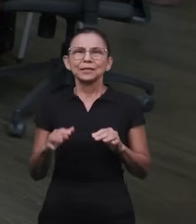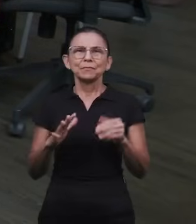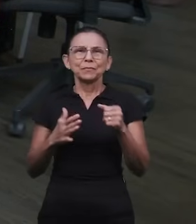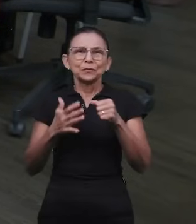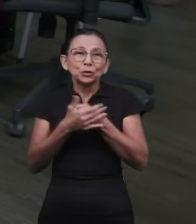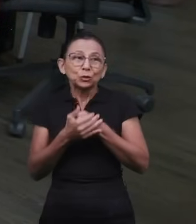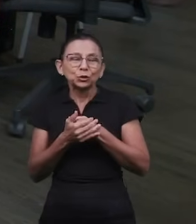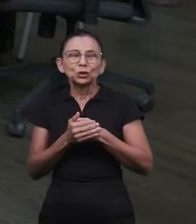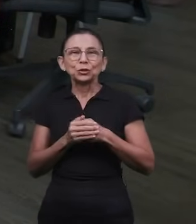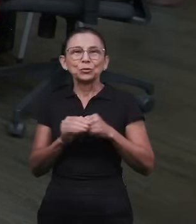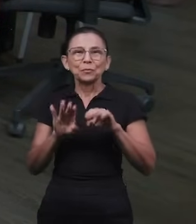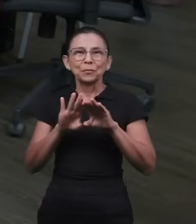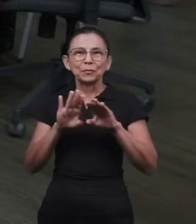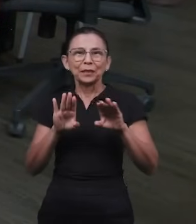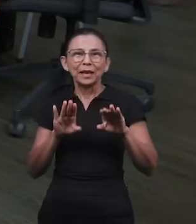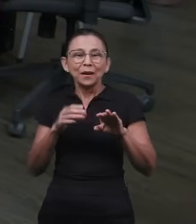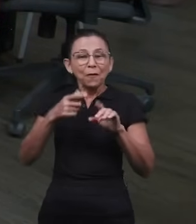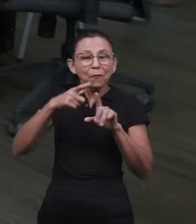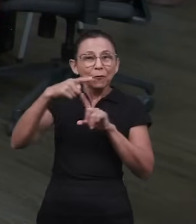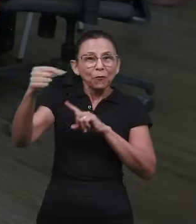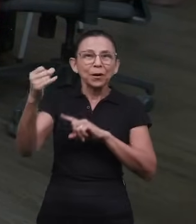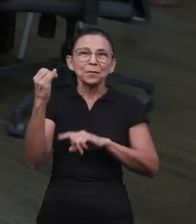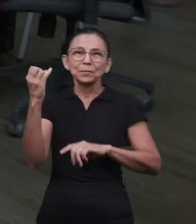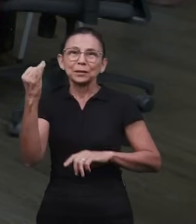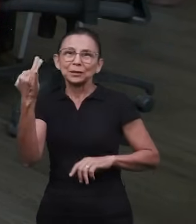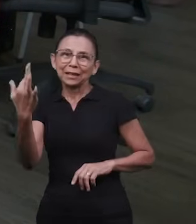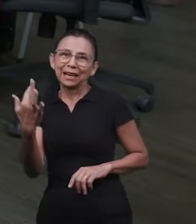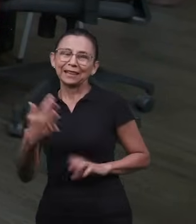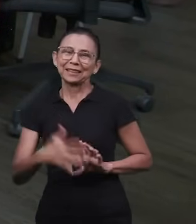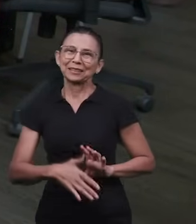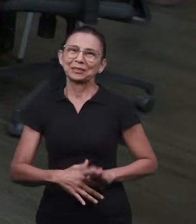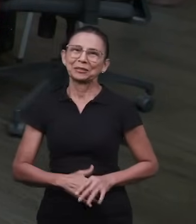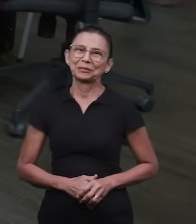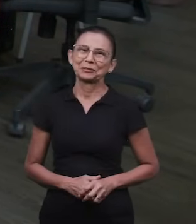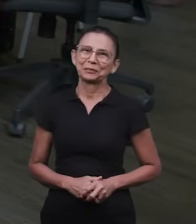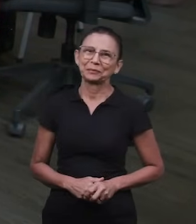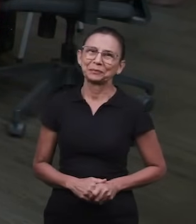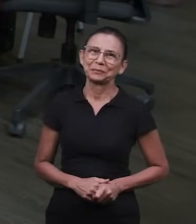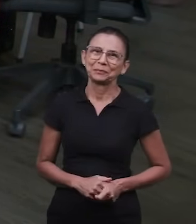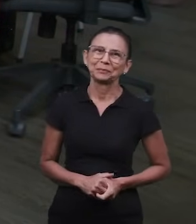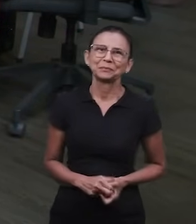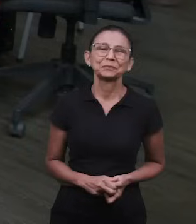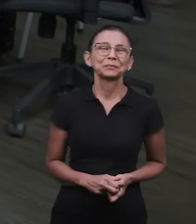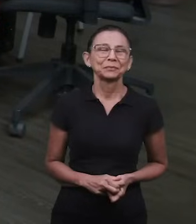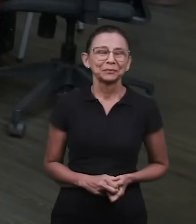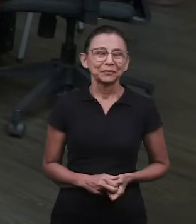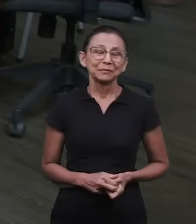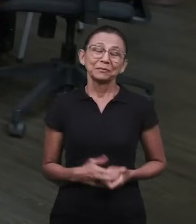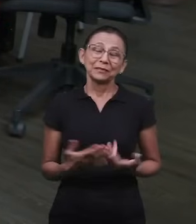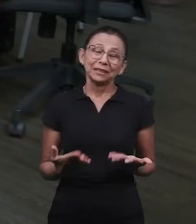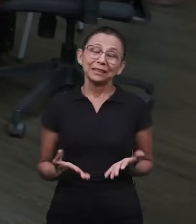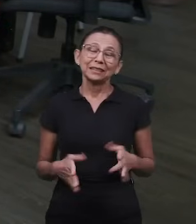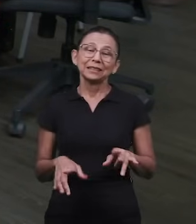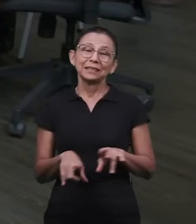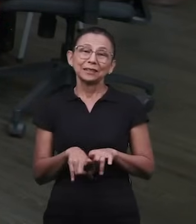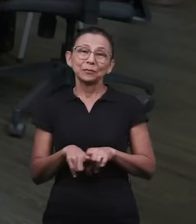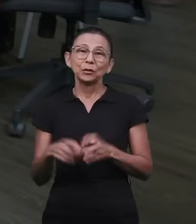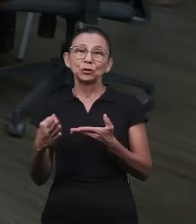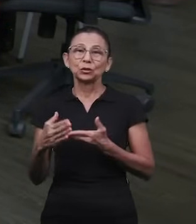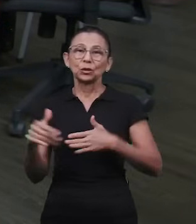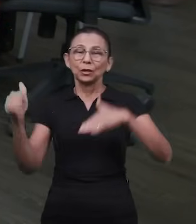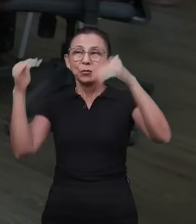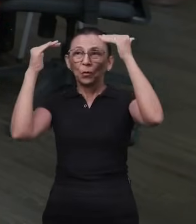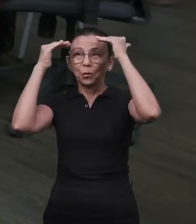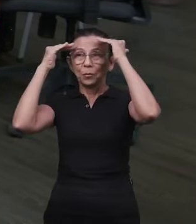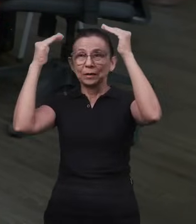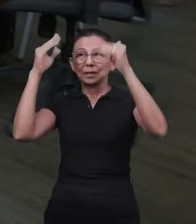Quer dizer, ele não entrou em conflito com o pai, mas ele foi obediente à revelação do Senhor, que era madrugada, honrou o pai dele, ou seja, não